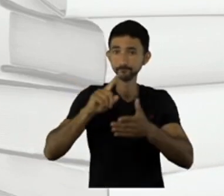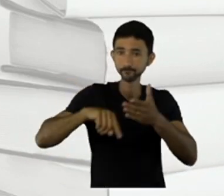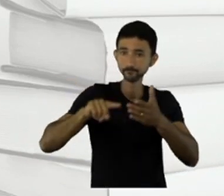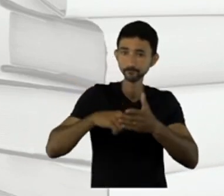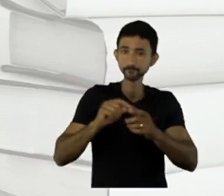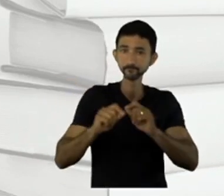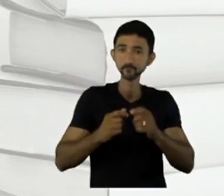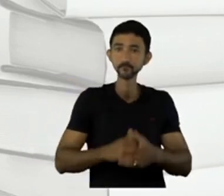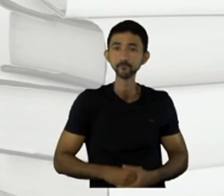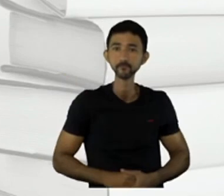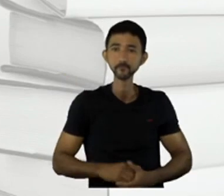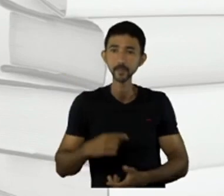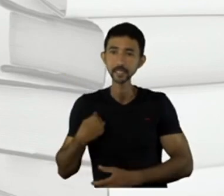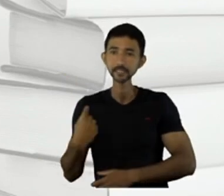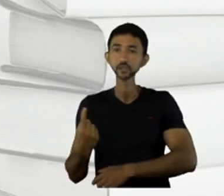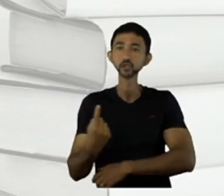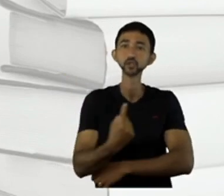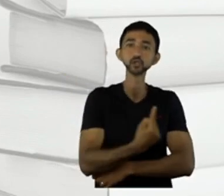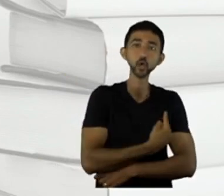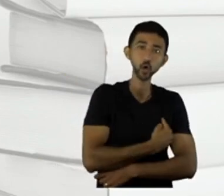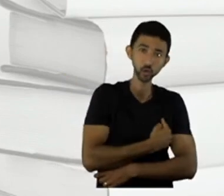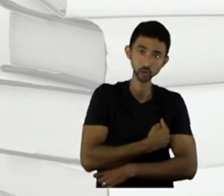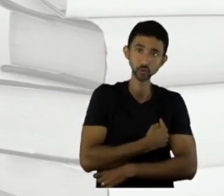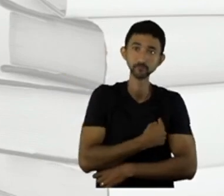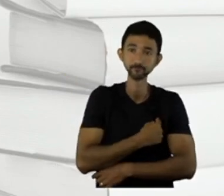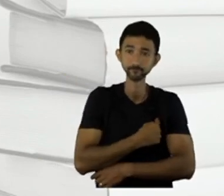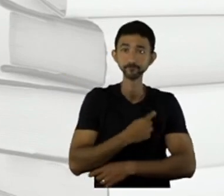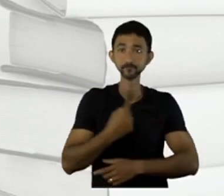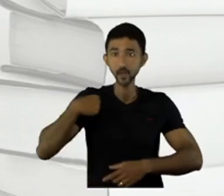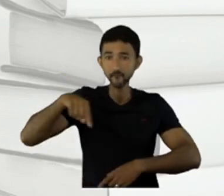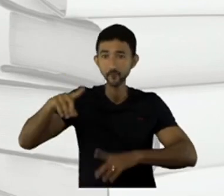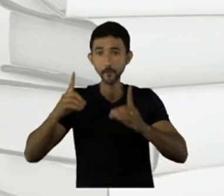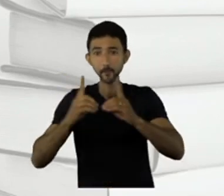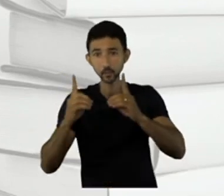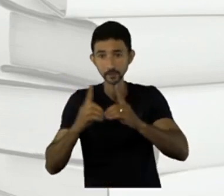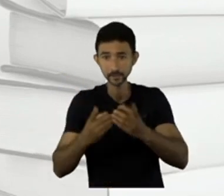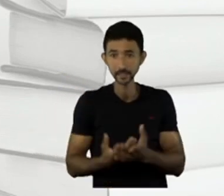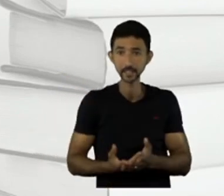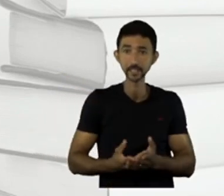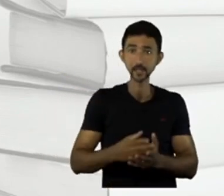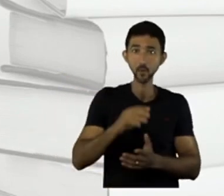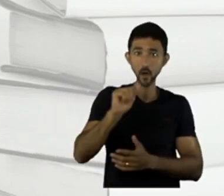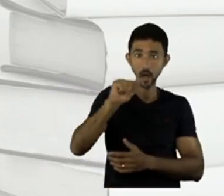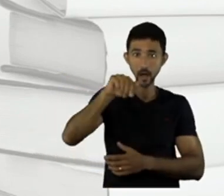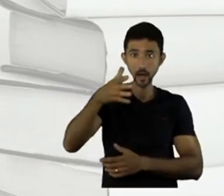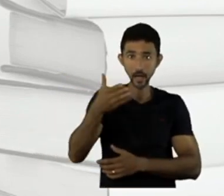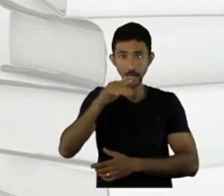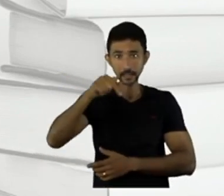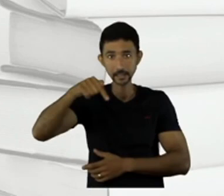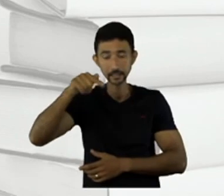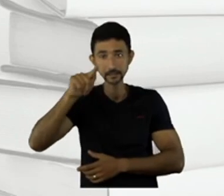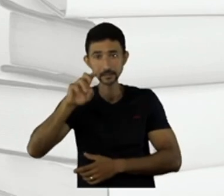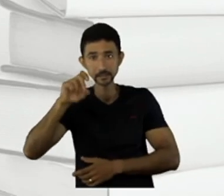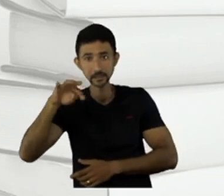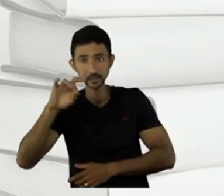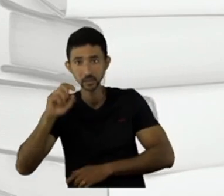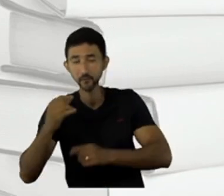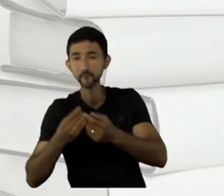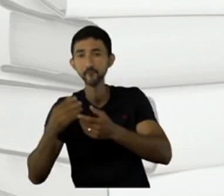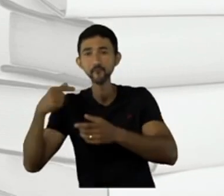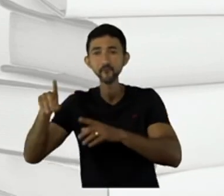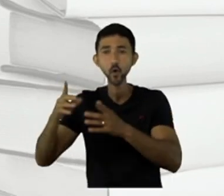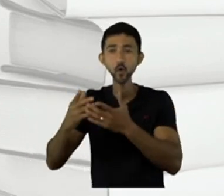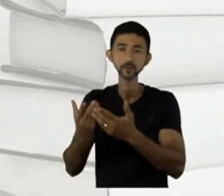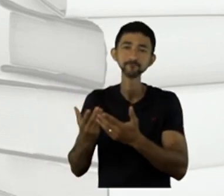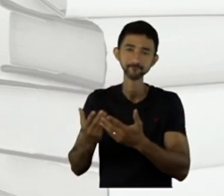ser nós. Então, nós fomos a Mosqueiro, a gente foi a Mosqueiro ou nós